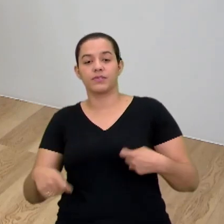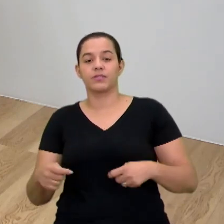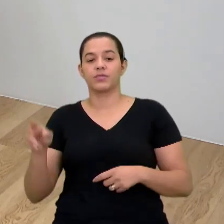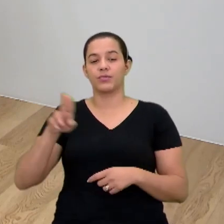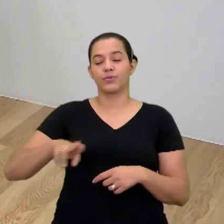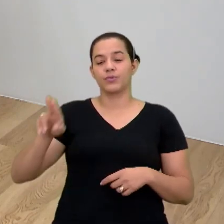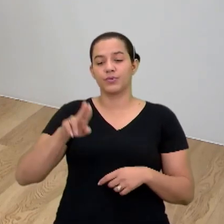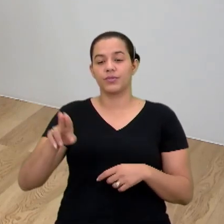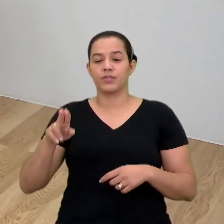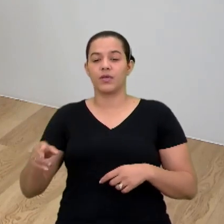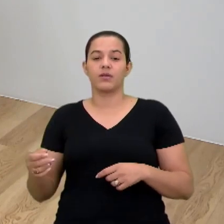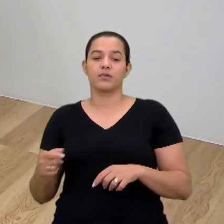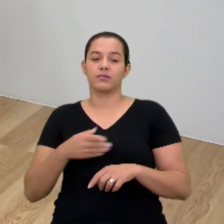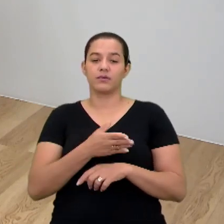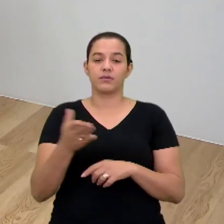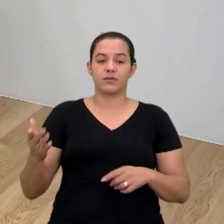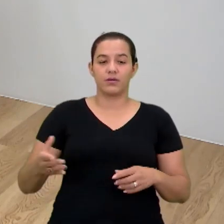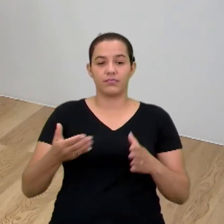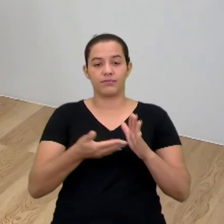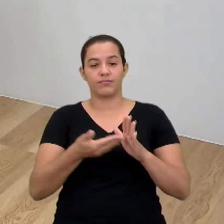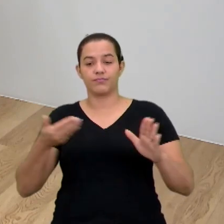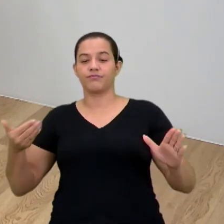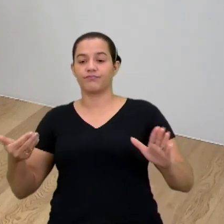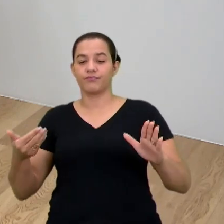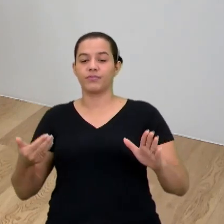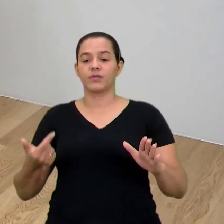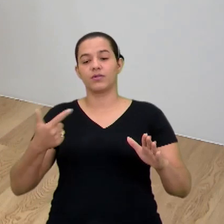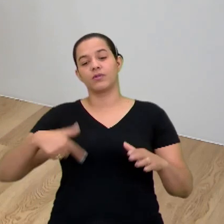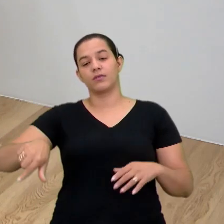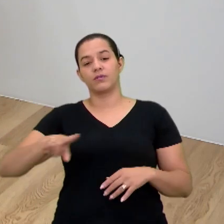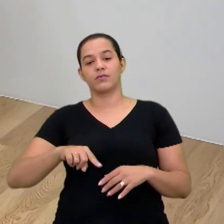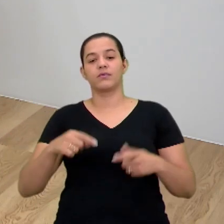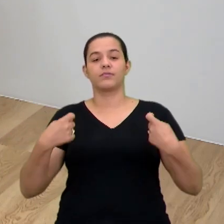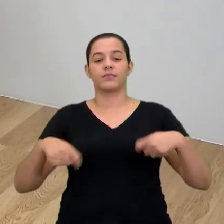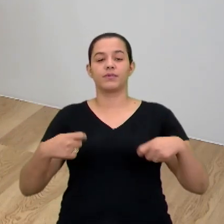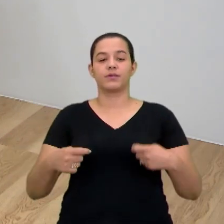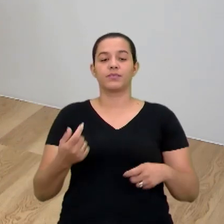o equipamento e tal, então acaba tirando ele das Olimpíadas,